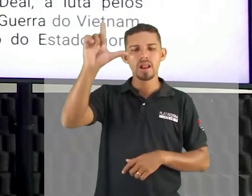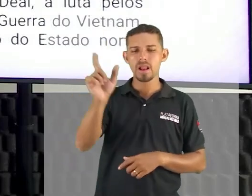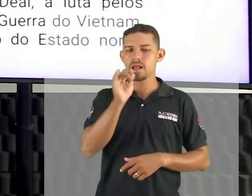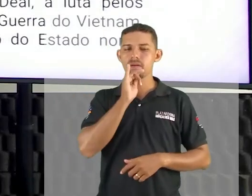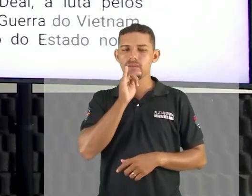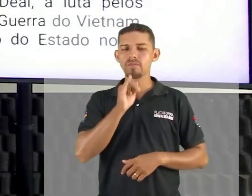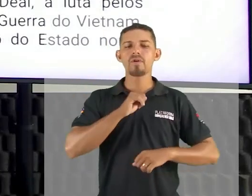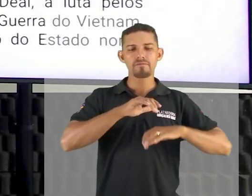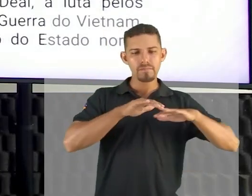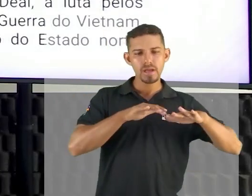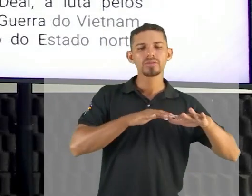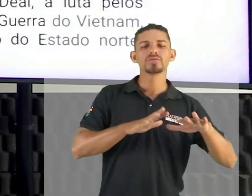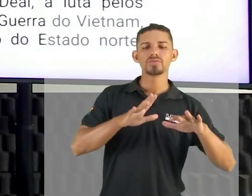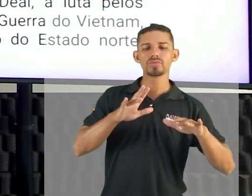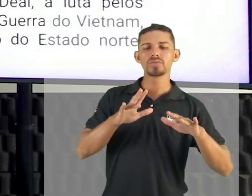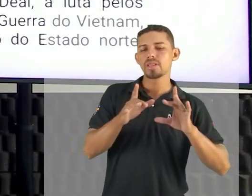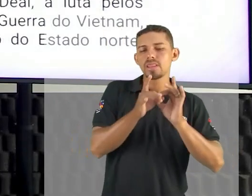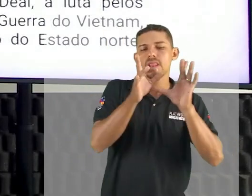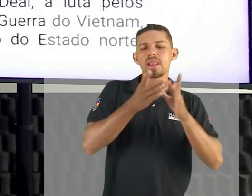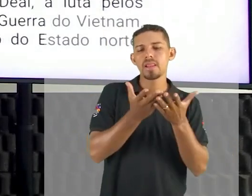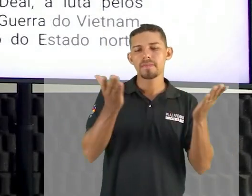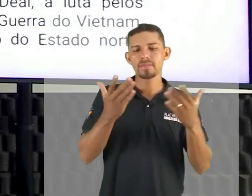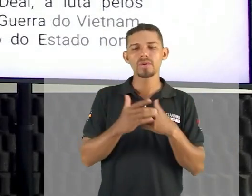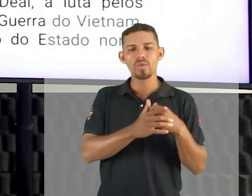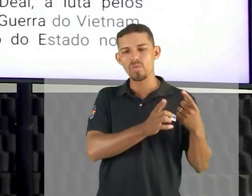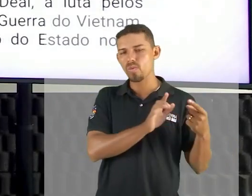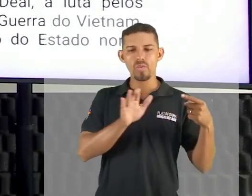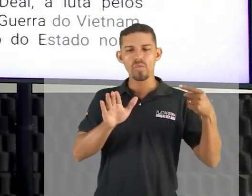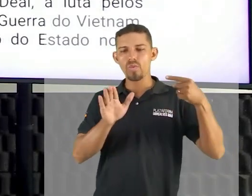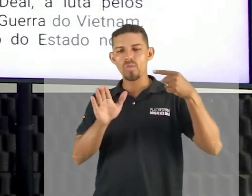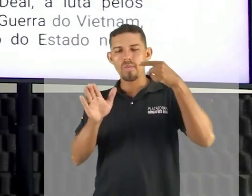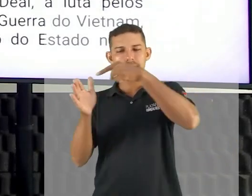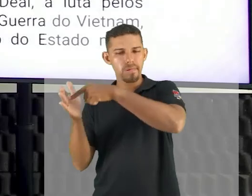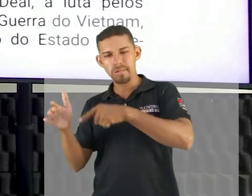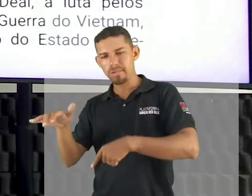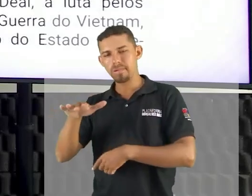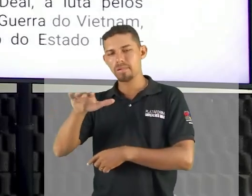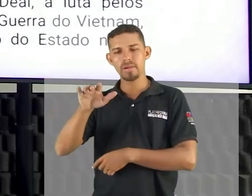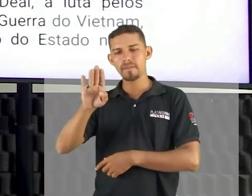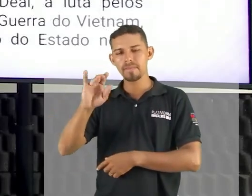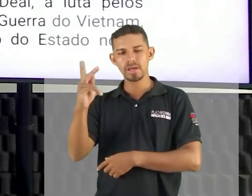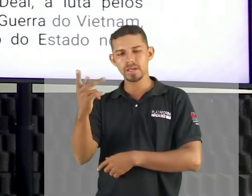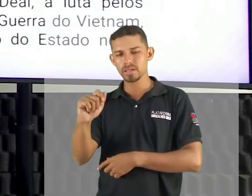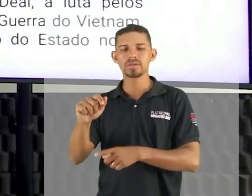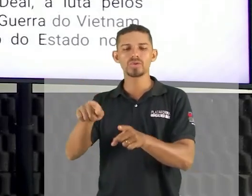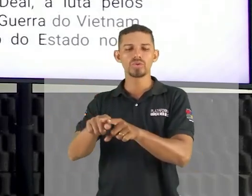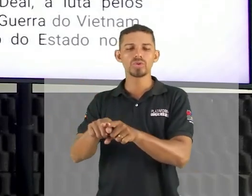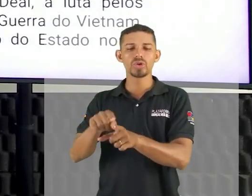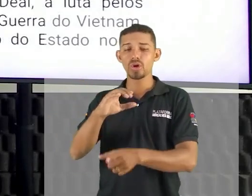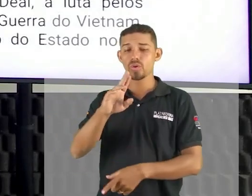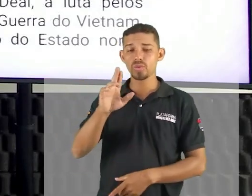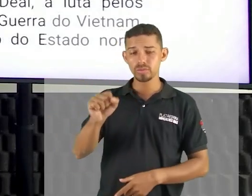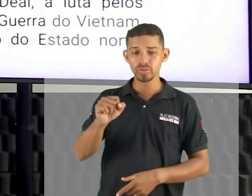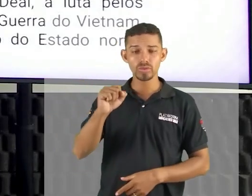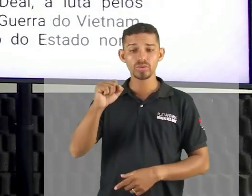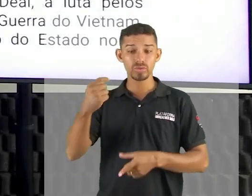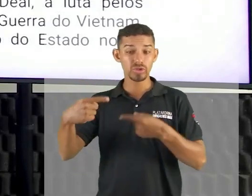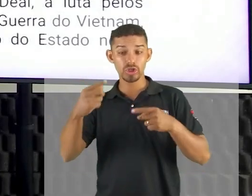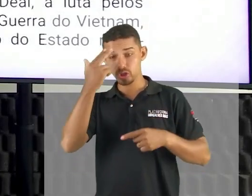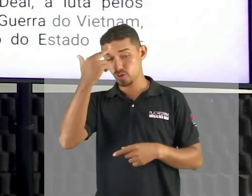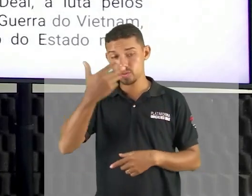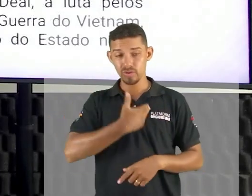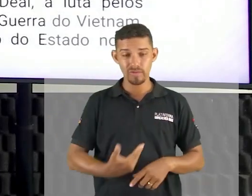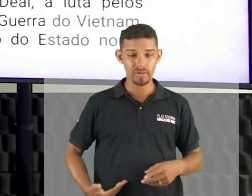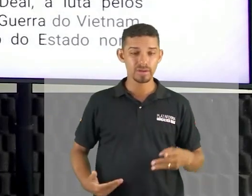pelas liberdades, o ataque da Baía dos Porcos em Cuba, adversário histórico do governo. Letra C. A política do